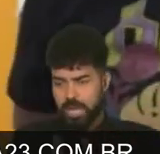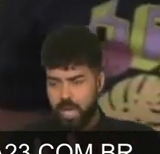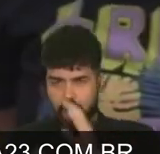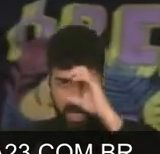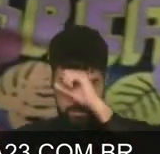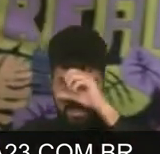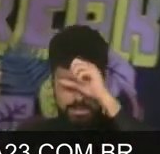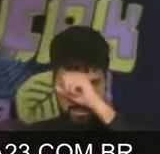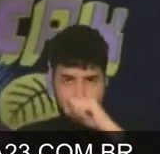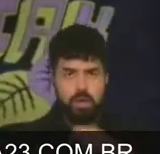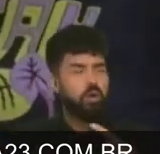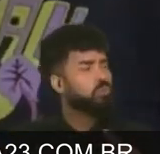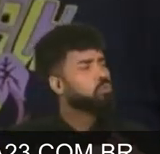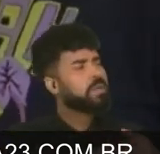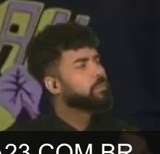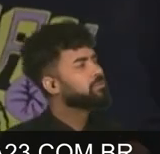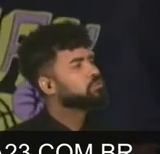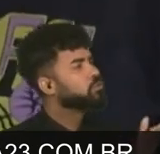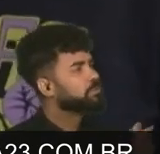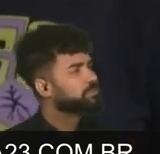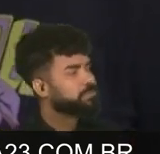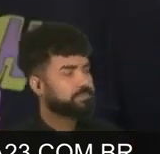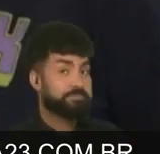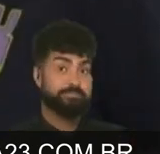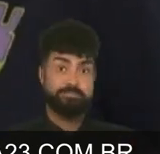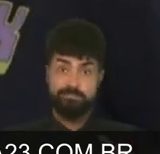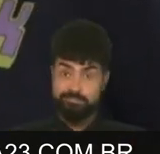Por quê, Pro? A partir do sono,